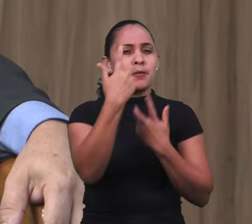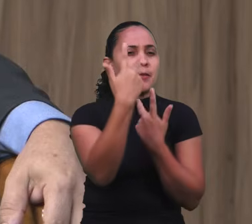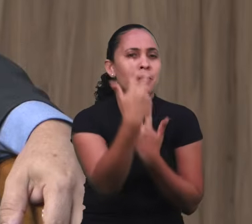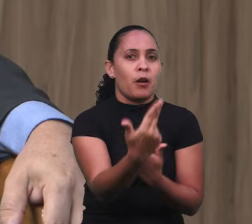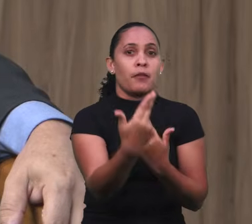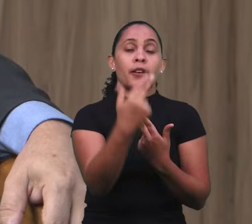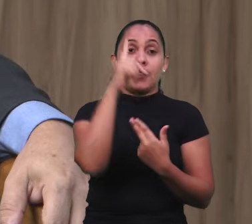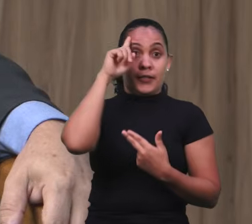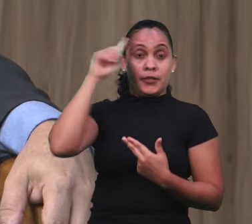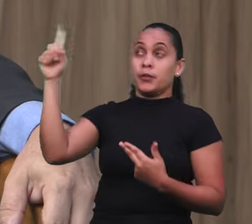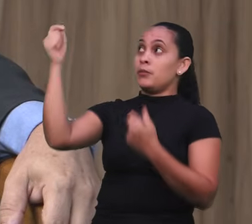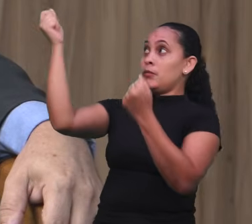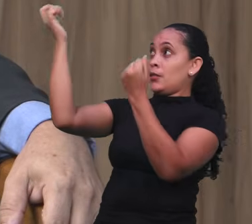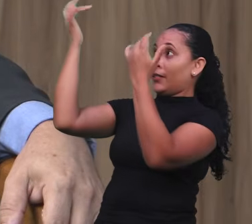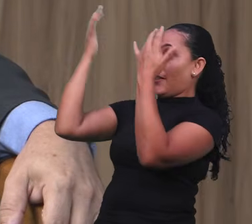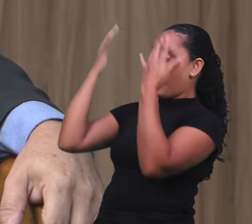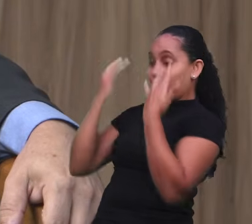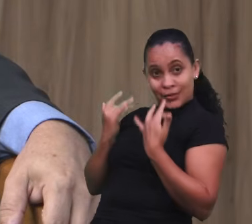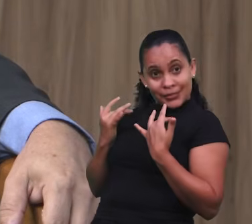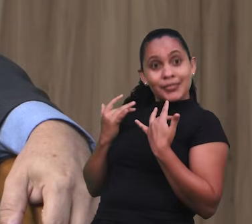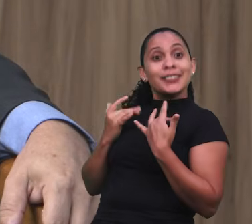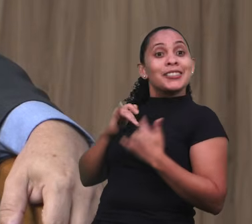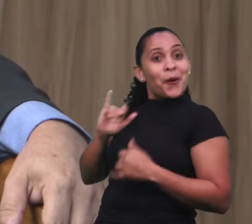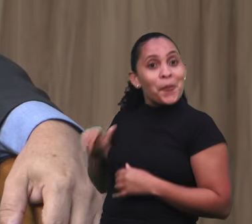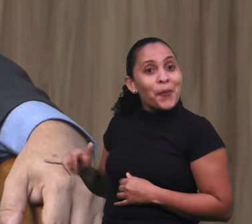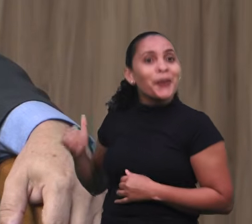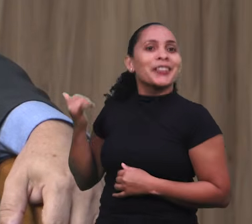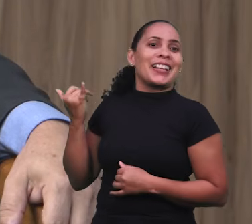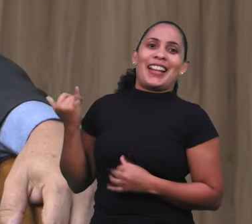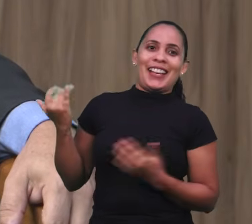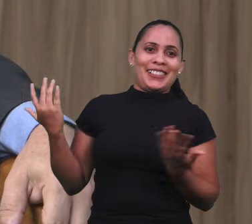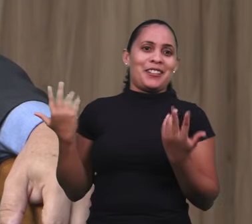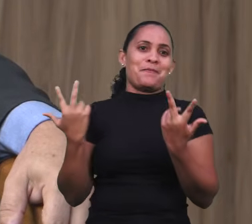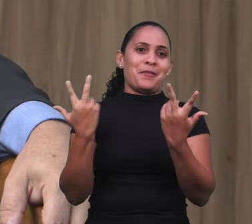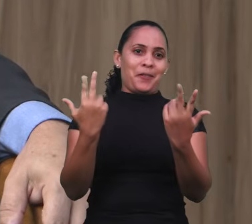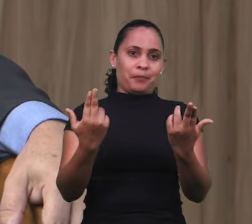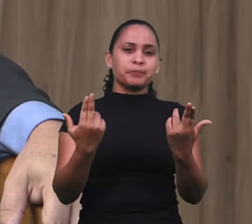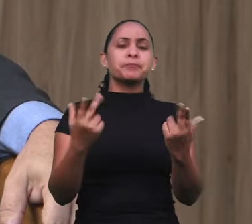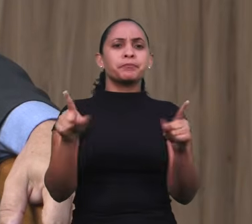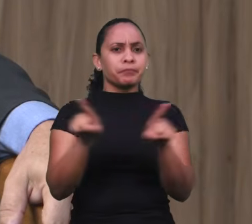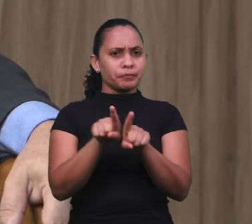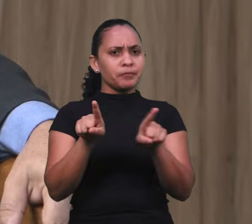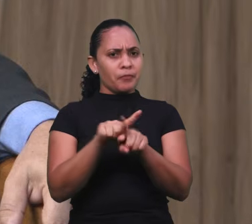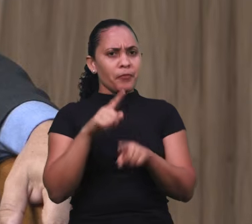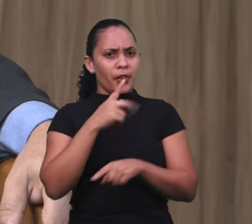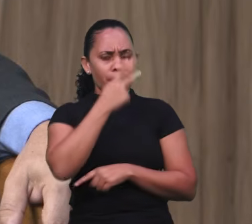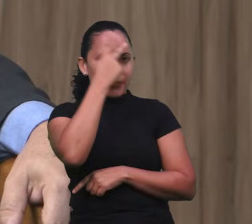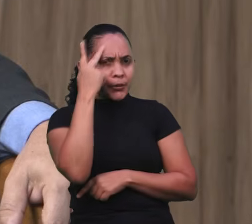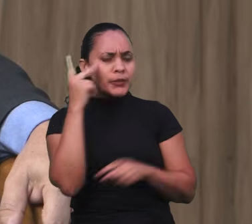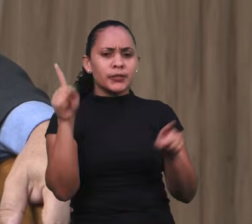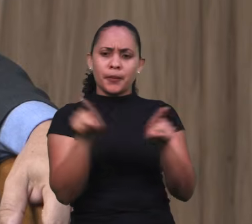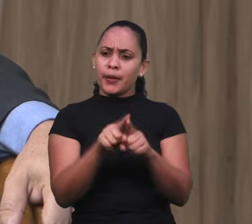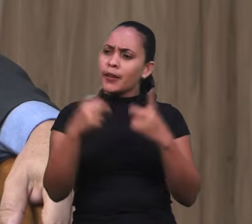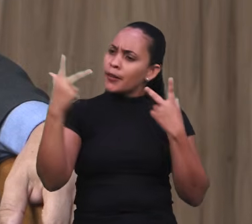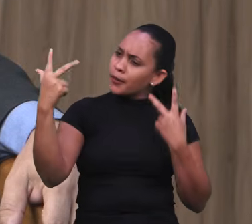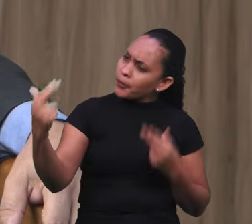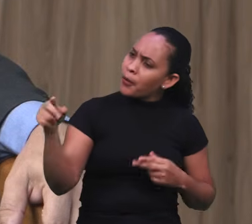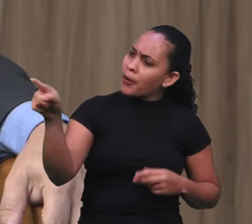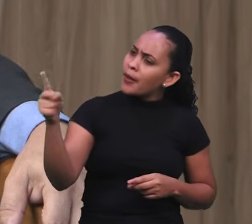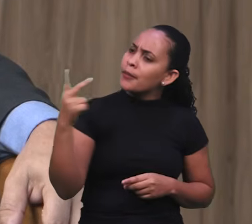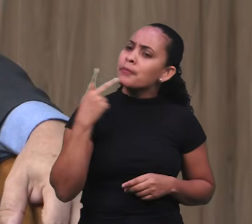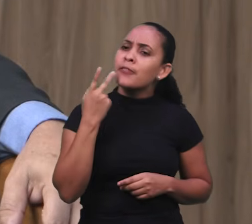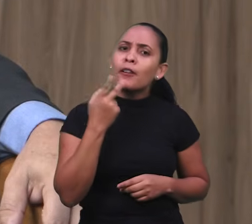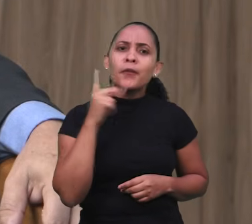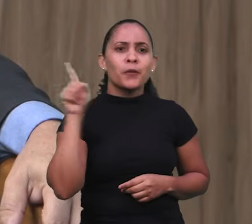igual a ele. E Deus me deu essa oportunidade. Então, certamente, há pessoas que um dia, né, vão poder contar a sua história, assim